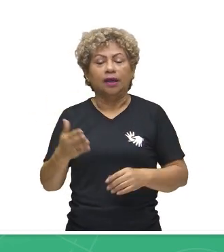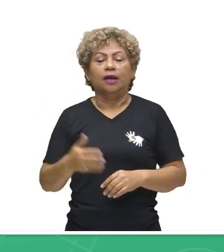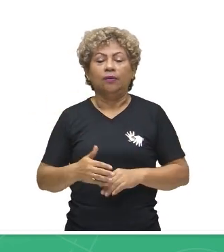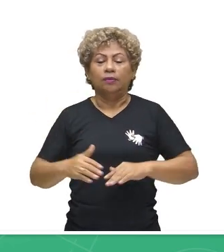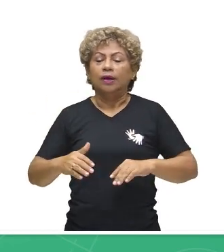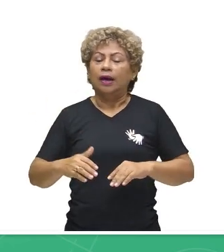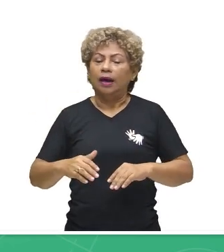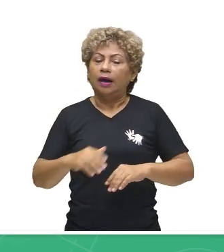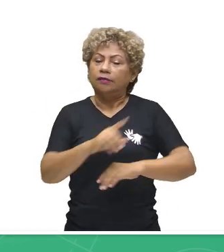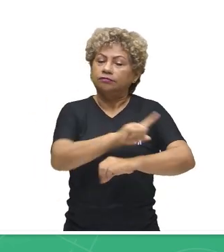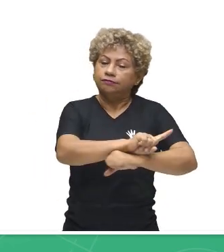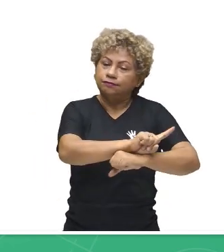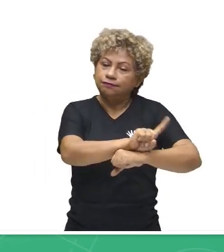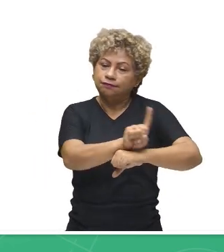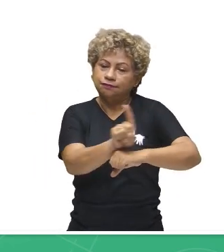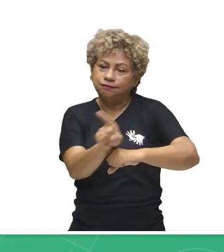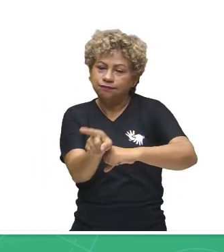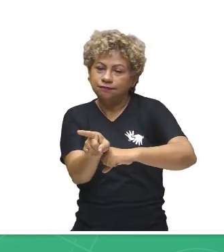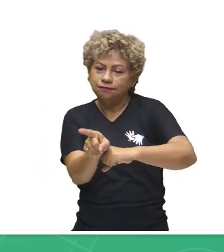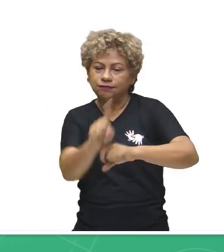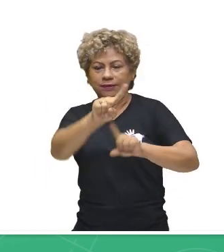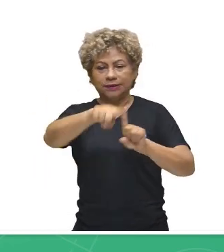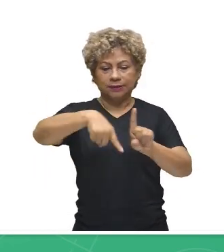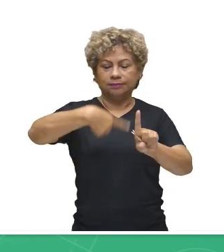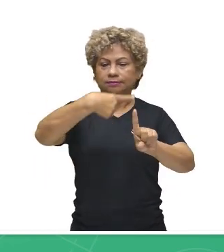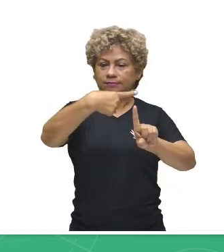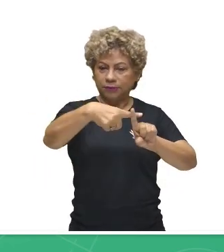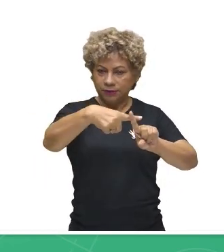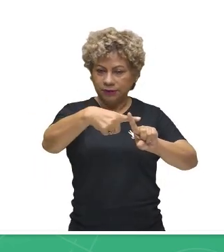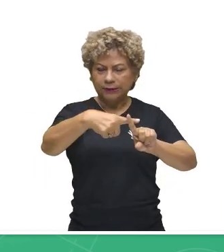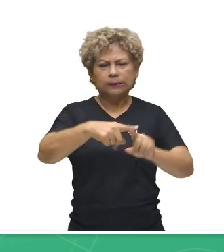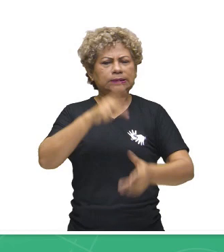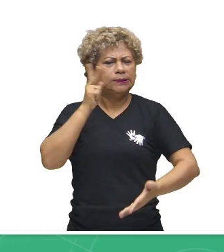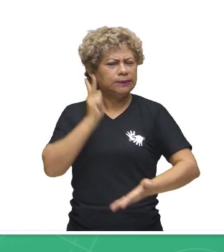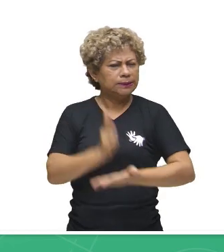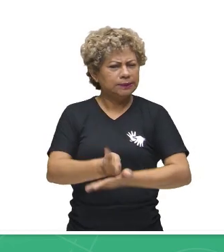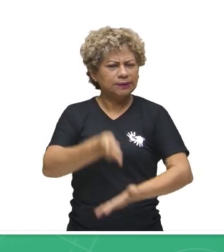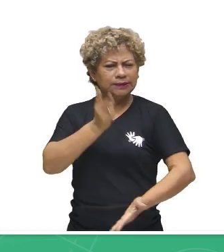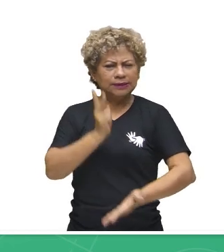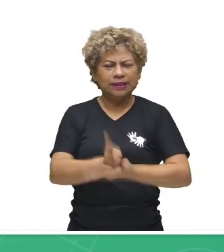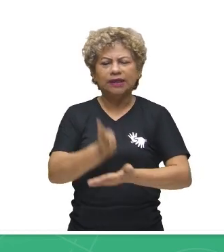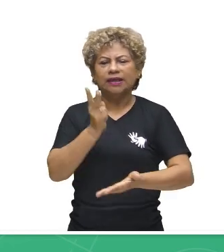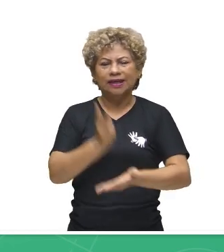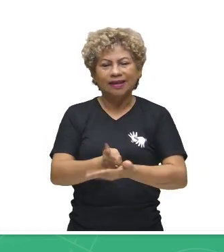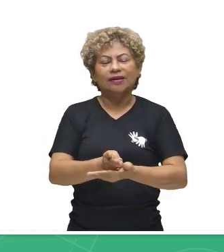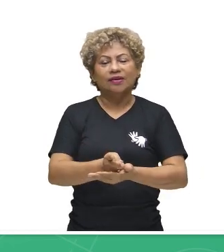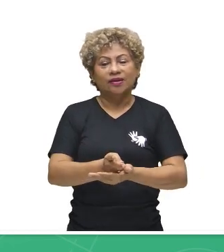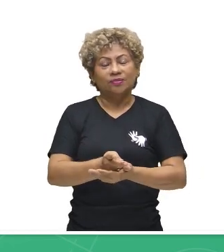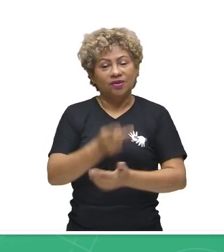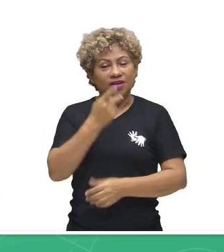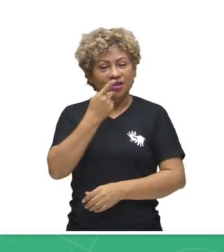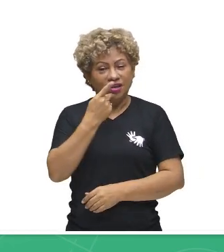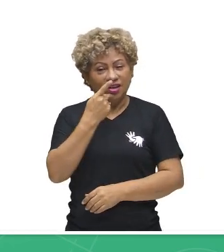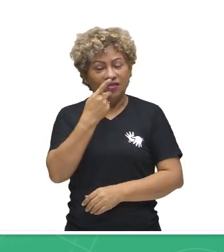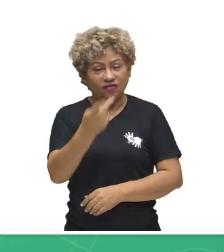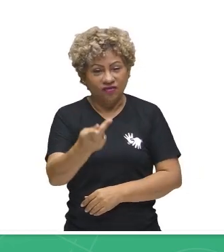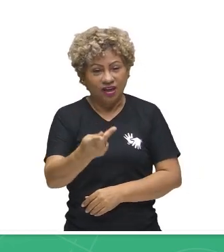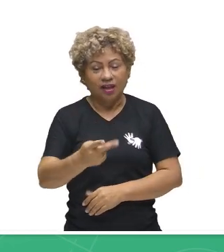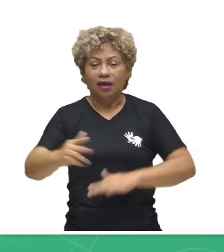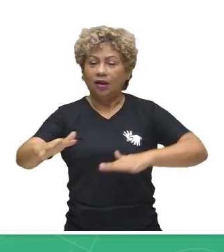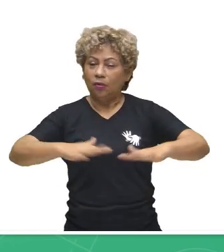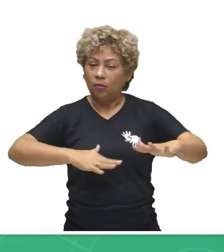aqui, ela é positiva. Toda vez que eu falar movimento progressivo, eu tenho uma